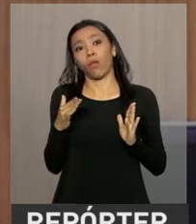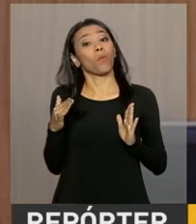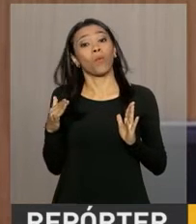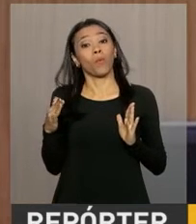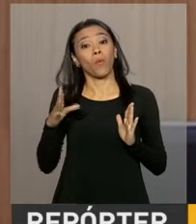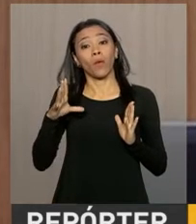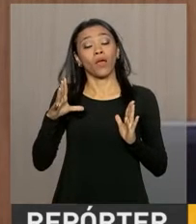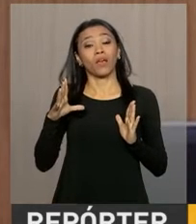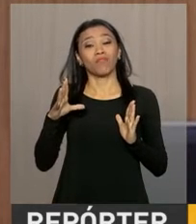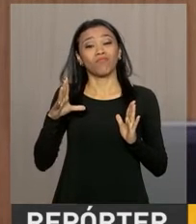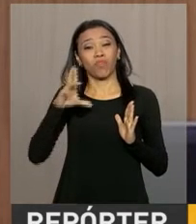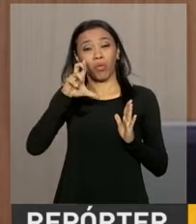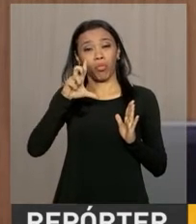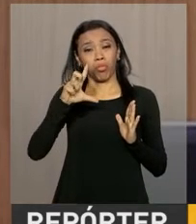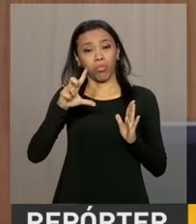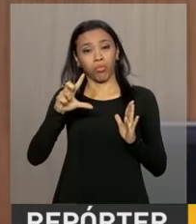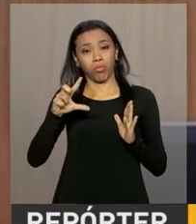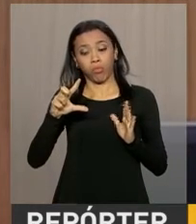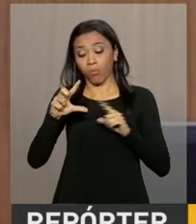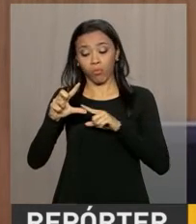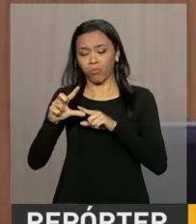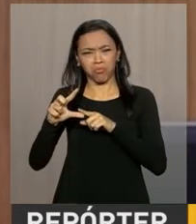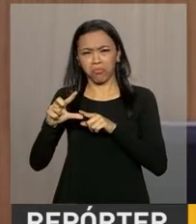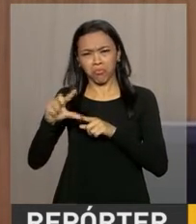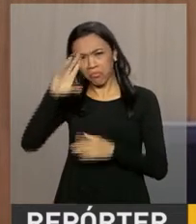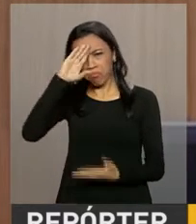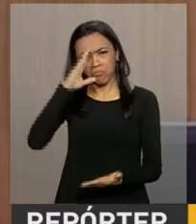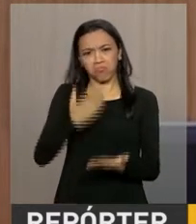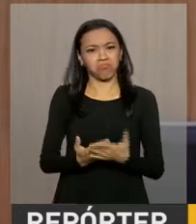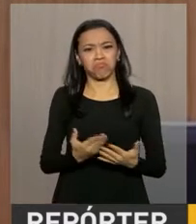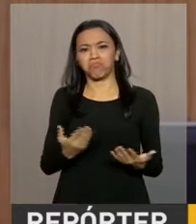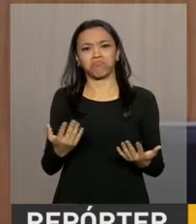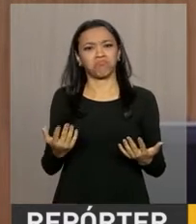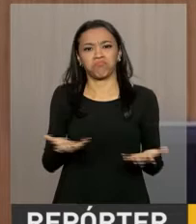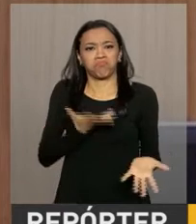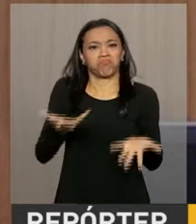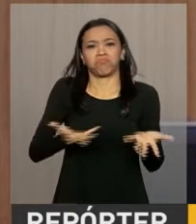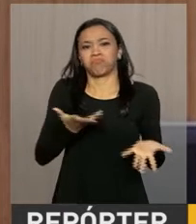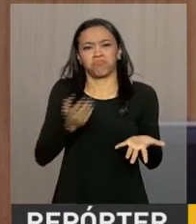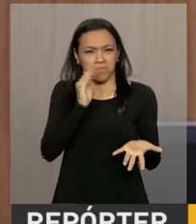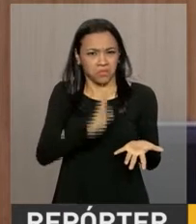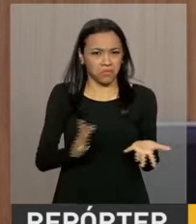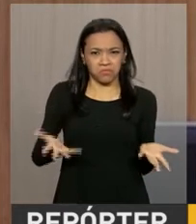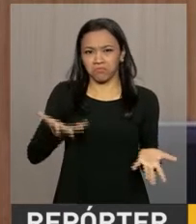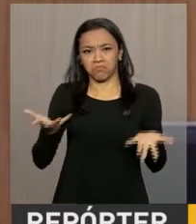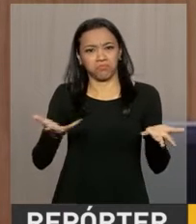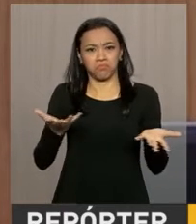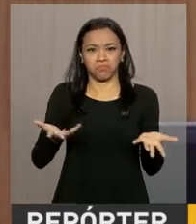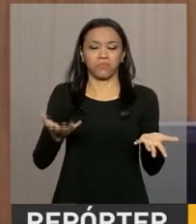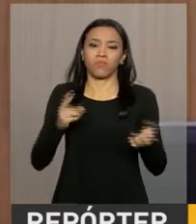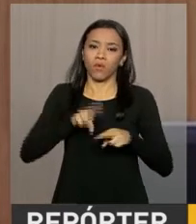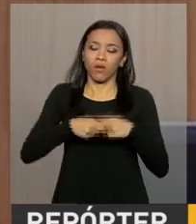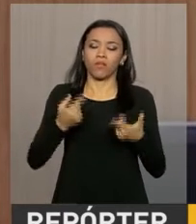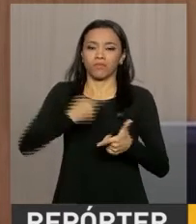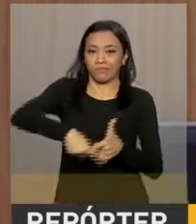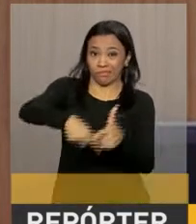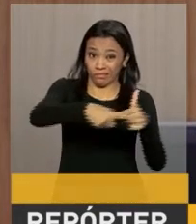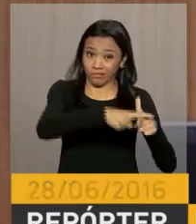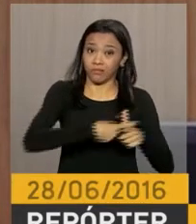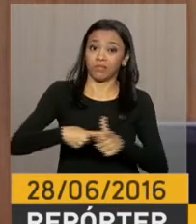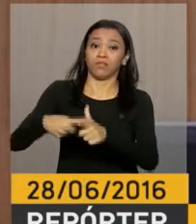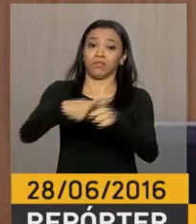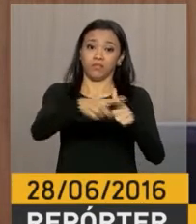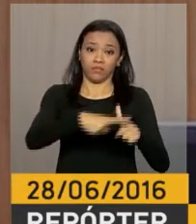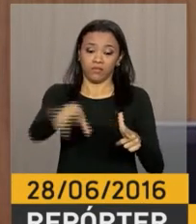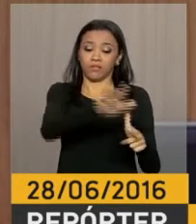redução da confiança dos agentes, o que observamos agora é não só uma estabilização, mas já